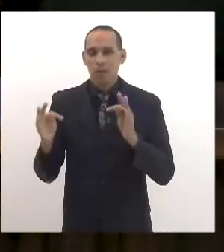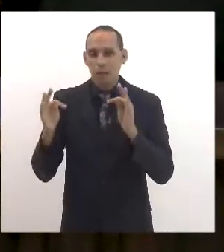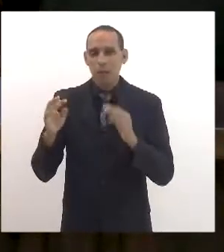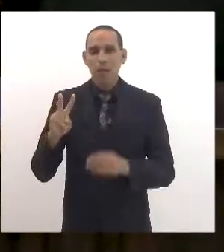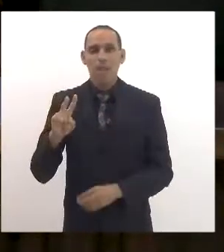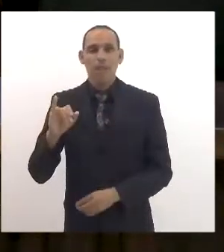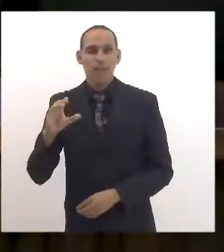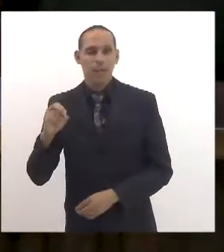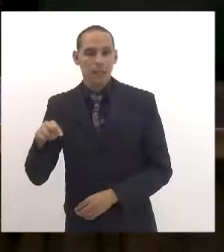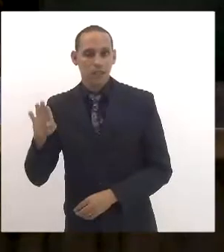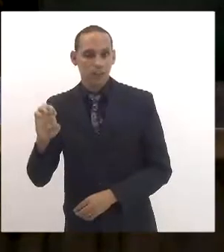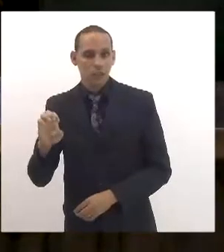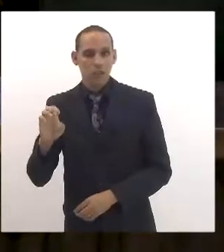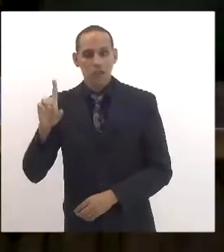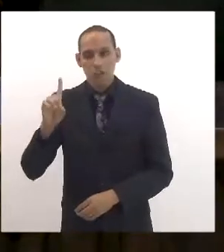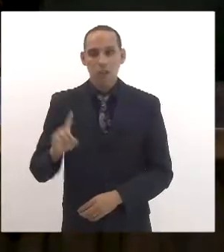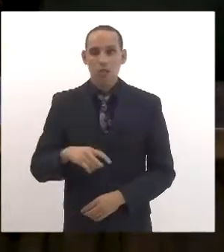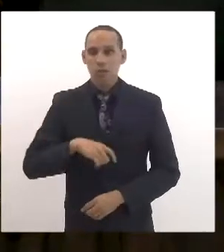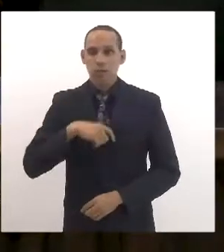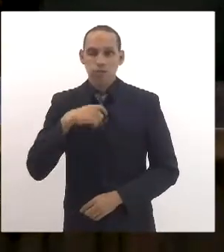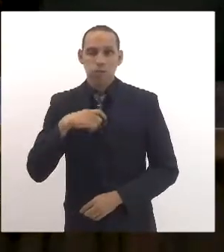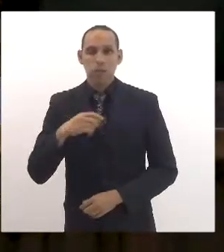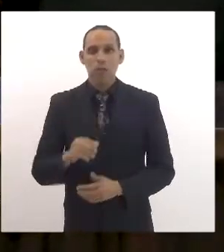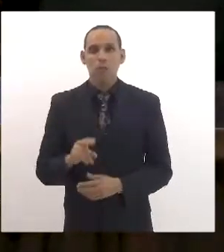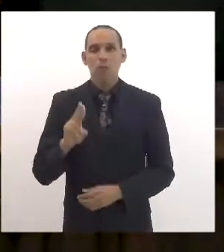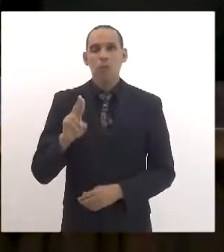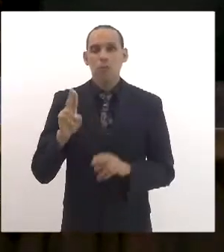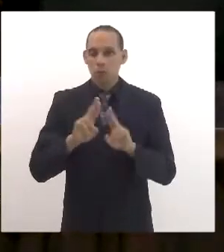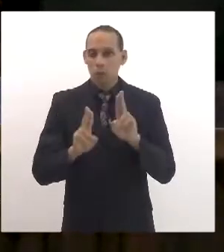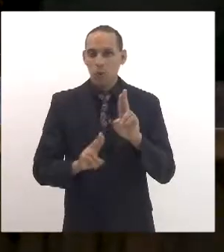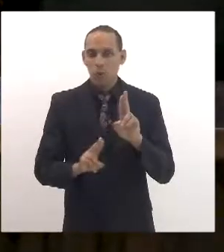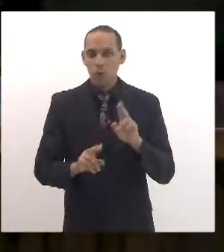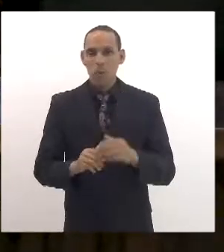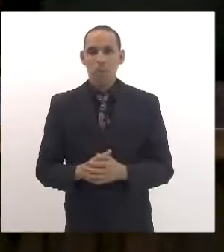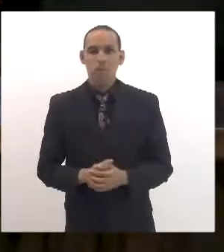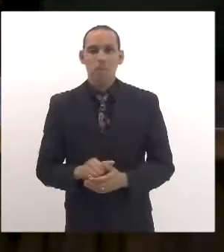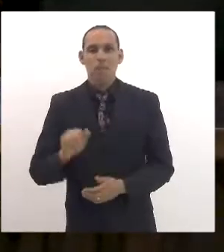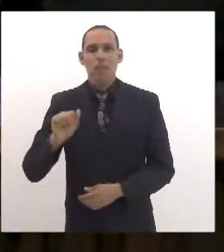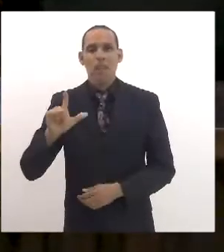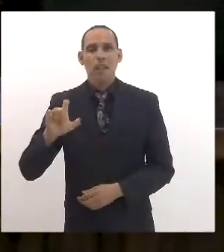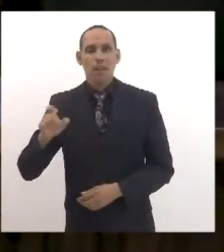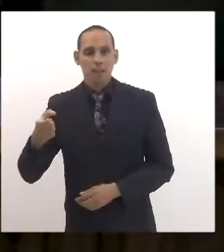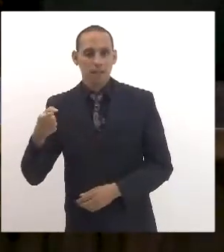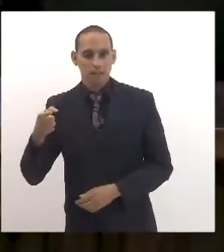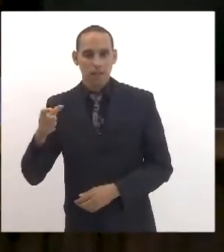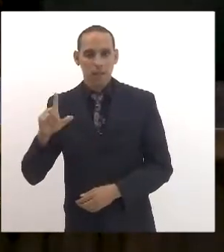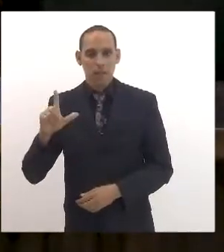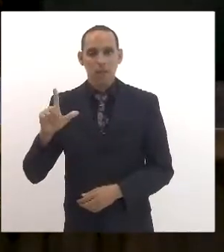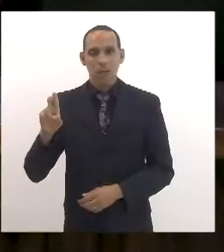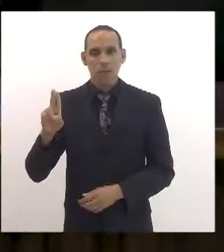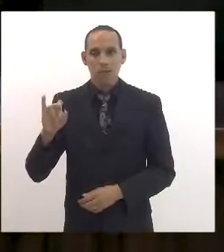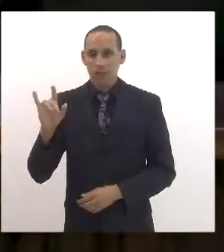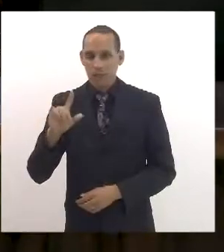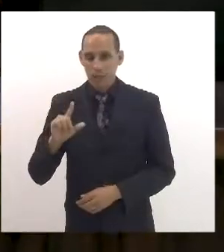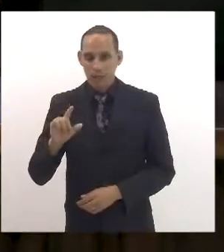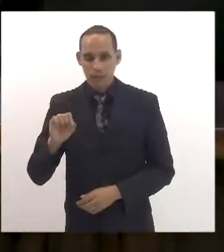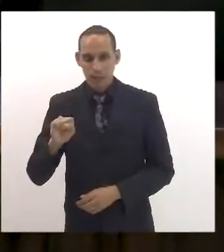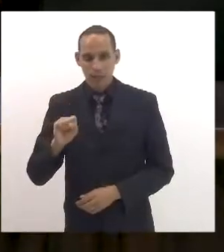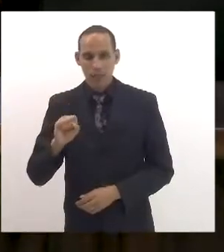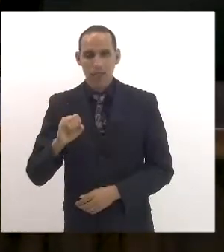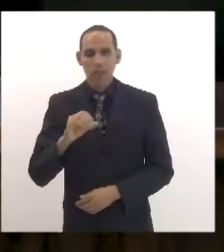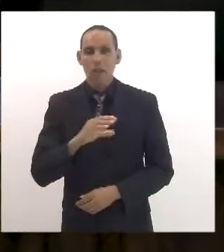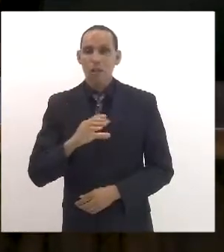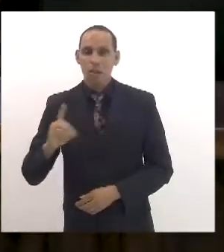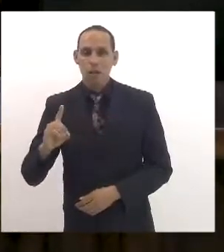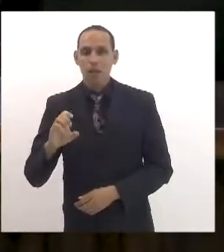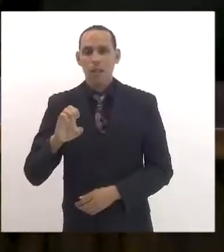executivo do Parque Tecnológico da UFRJ, Alex Luiz, coordenador do Educafro,